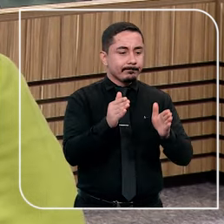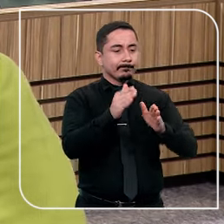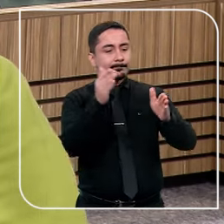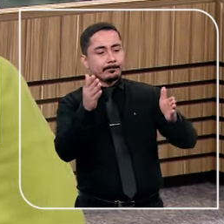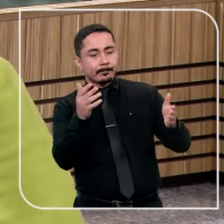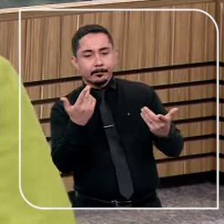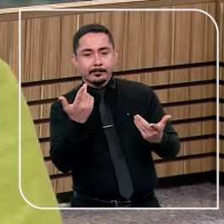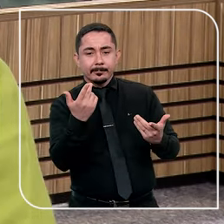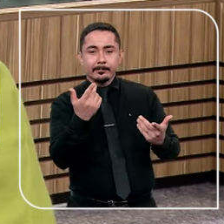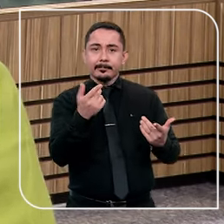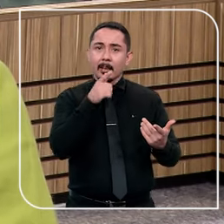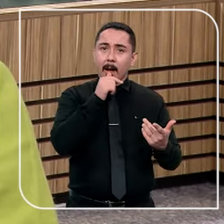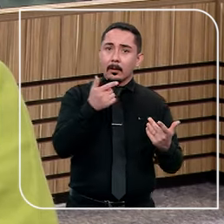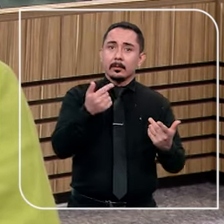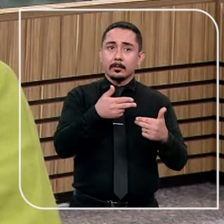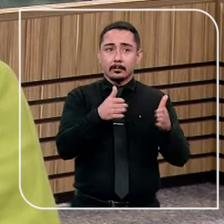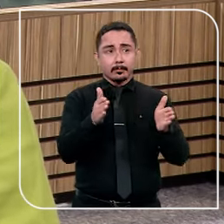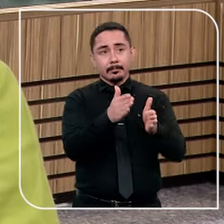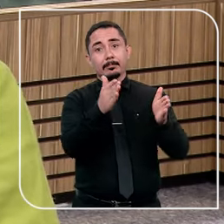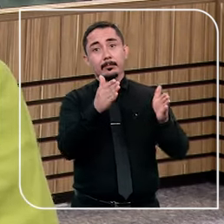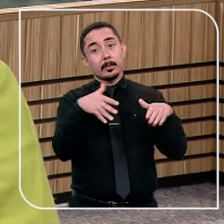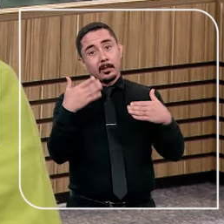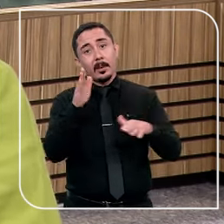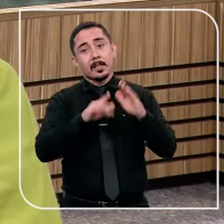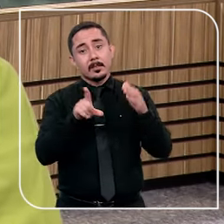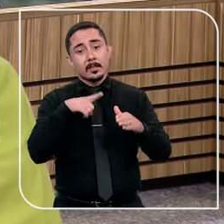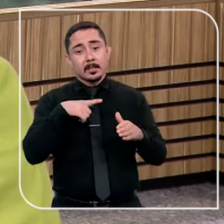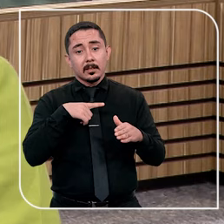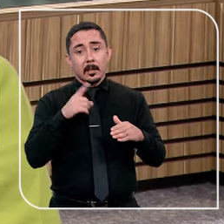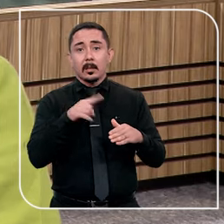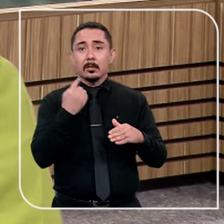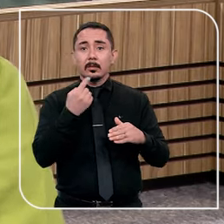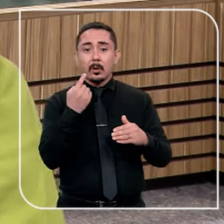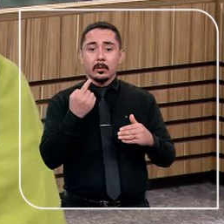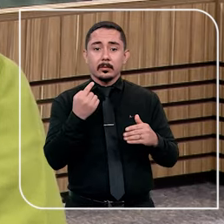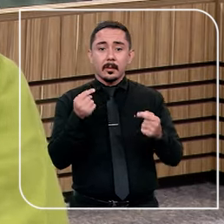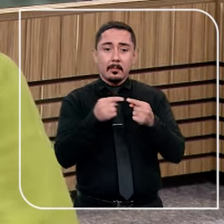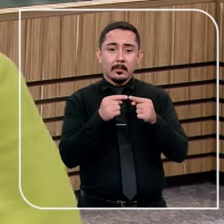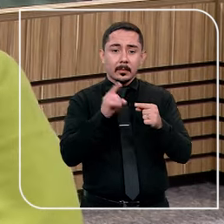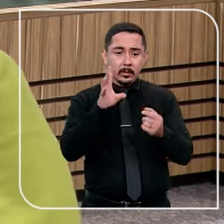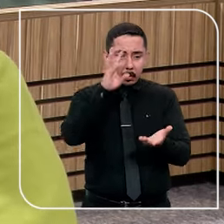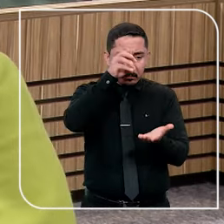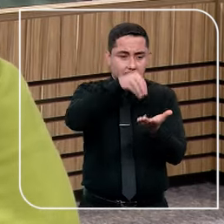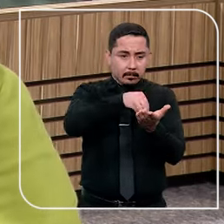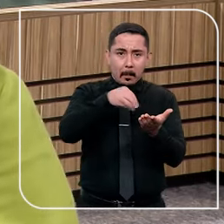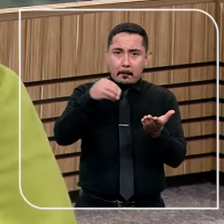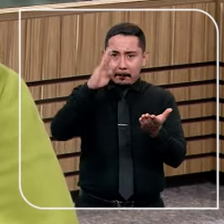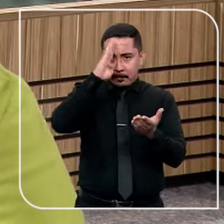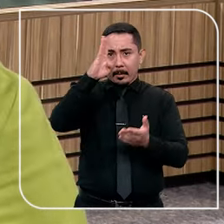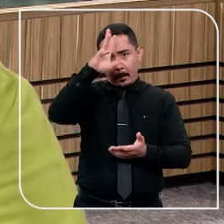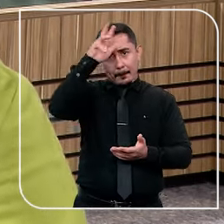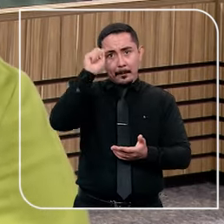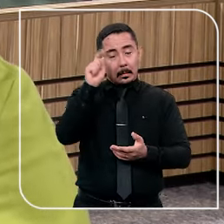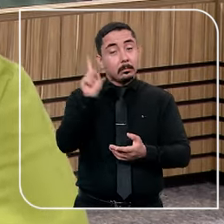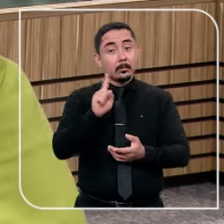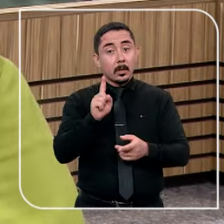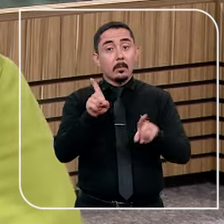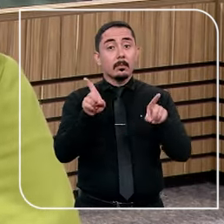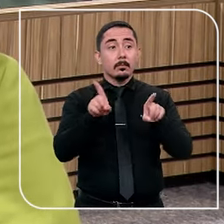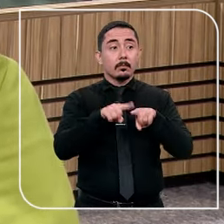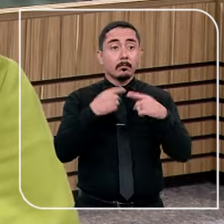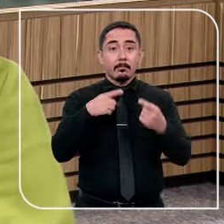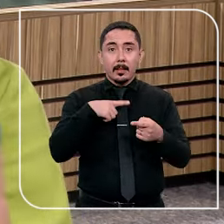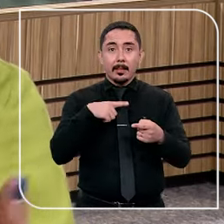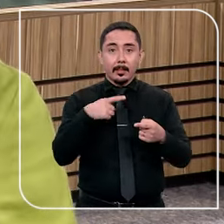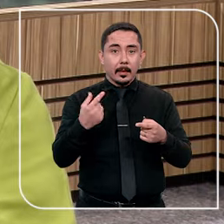estradas são Rios né então às vezes tem comarca no interior que a gente não tá falando só capital Manaus a gente